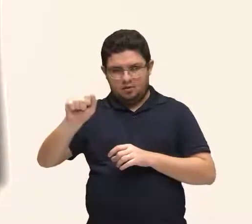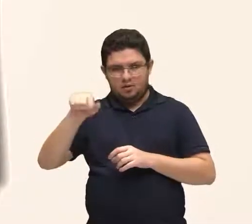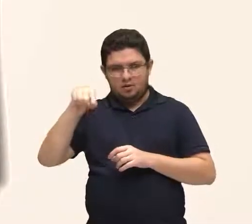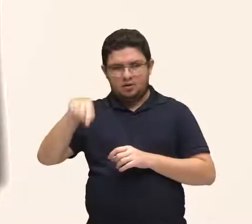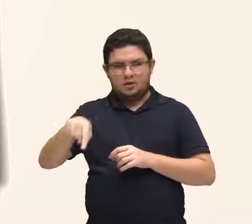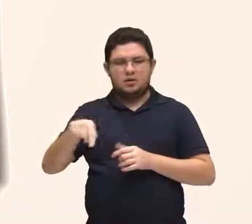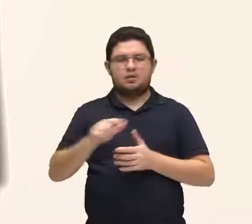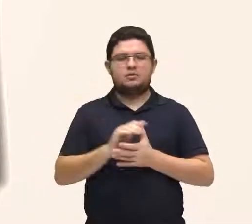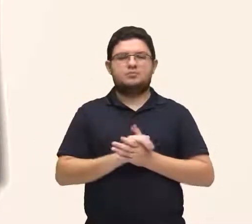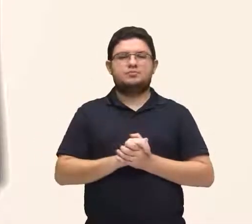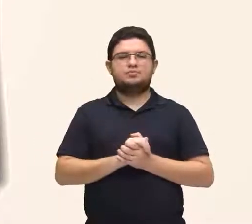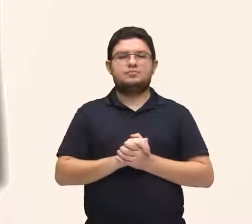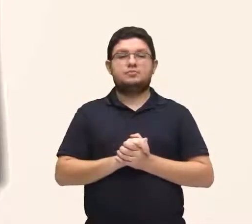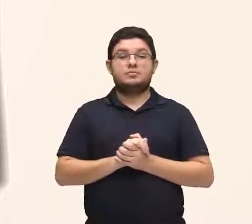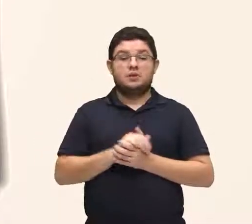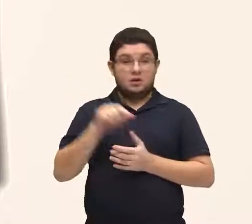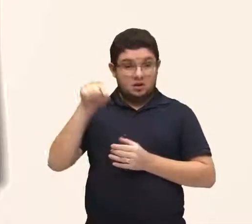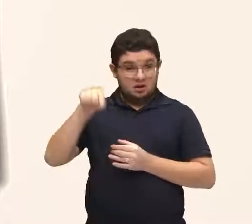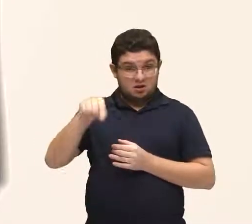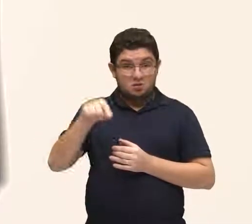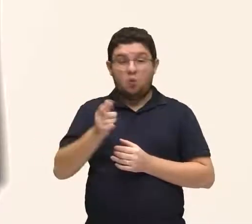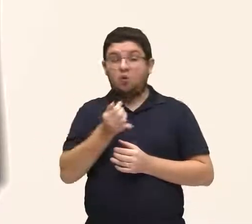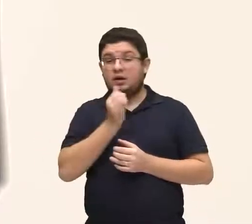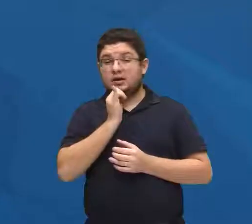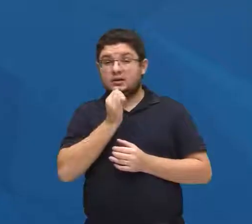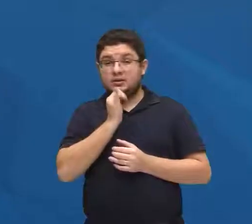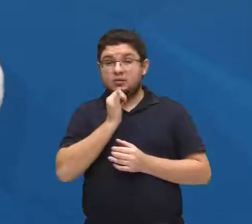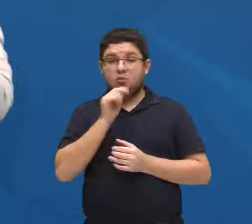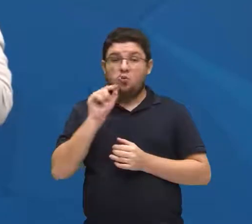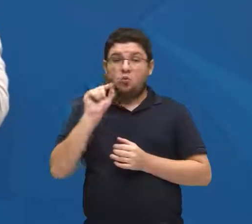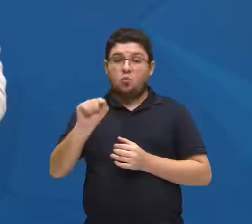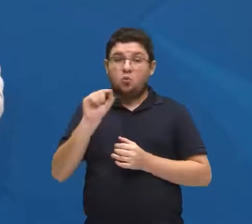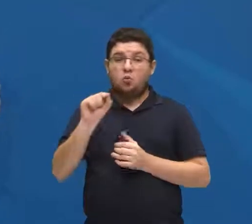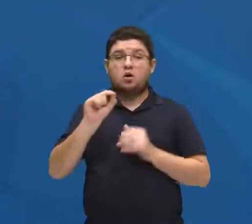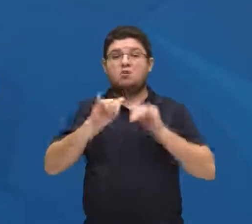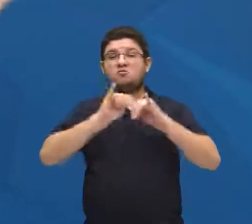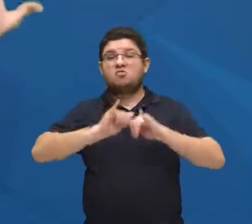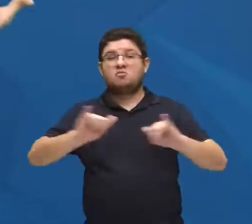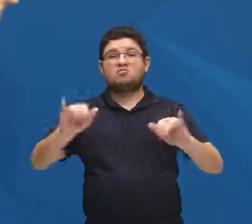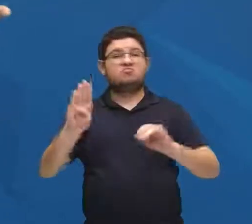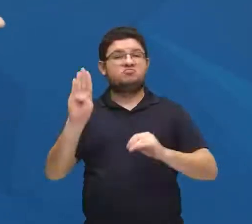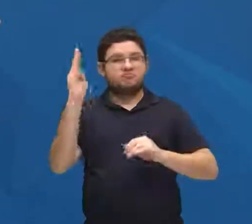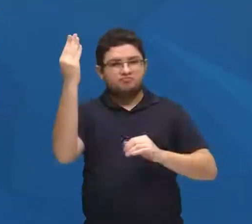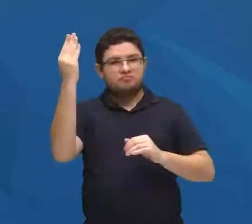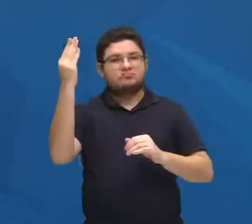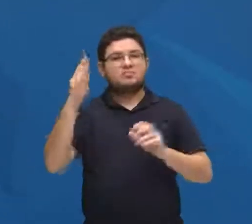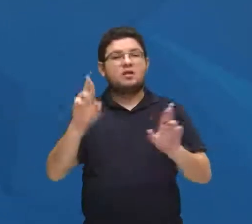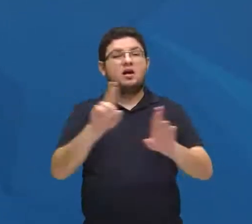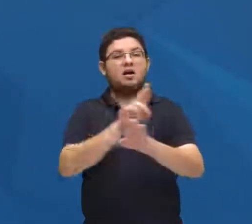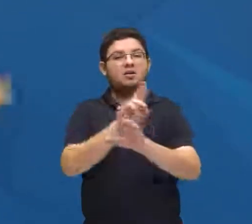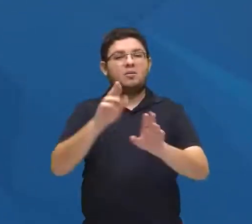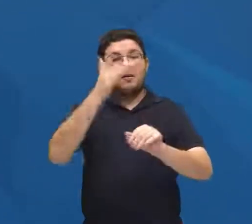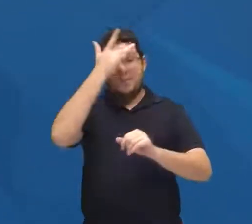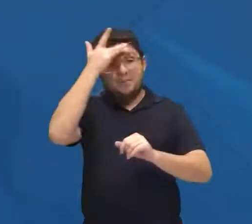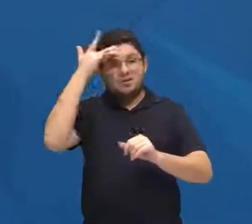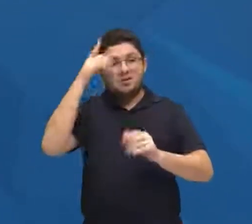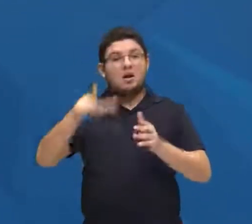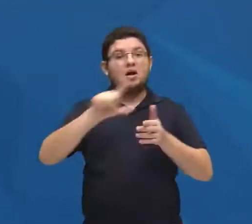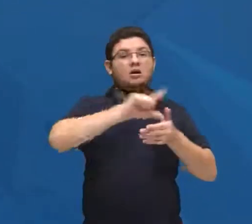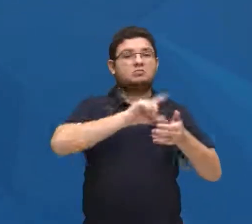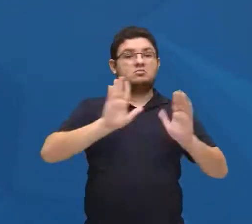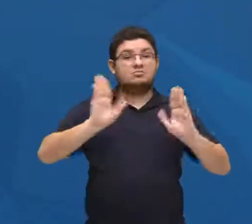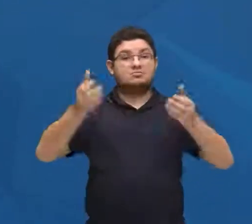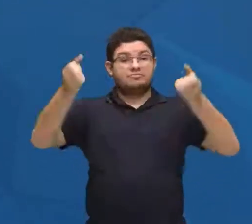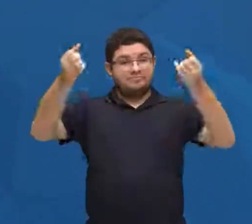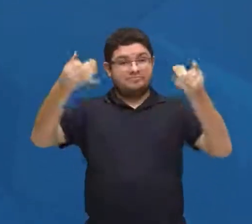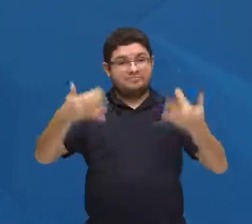news relacionadas à difamação, a informações falsas às pessoas, que eu expliquei lá no início da nossa aula. Então, quando